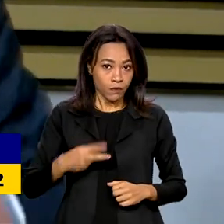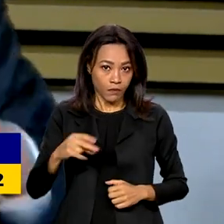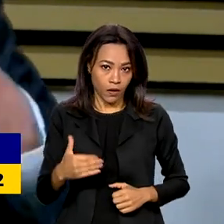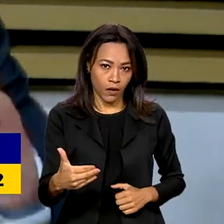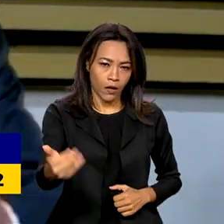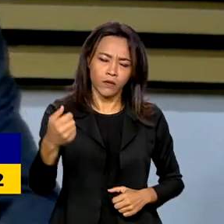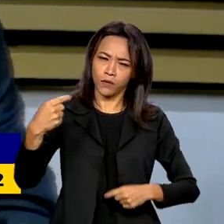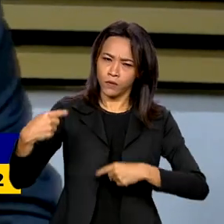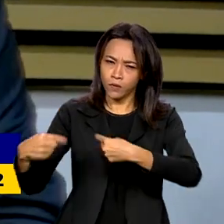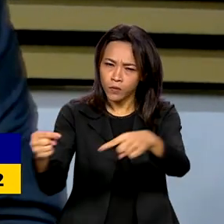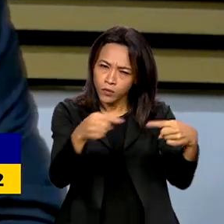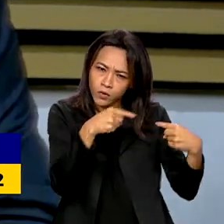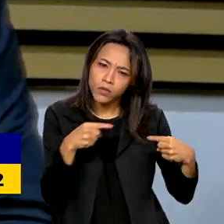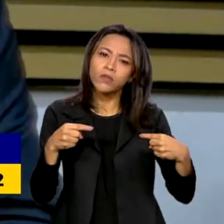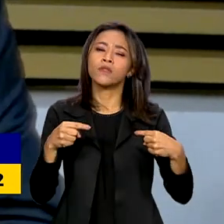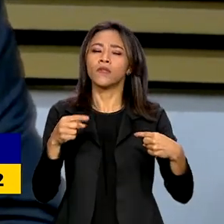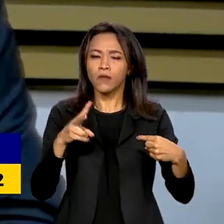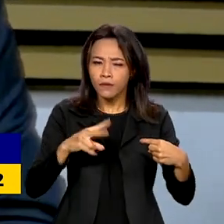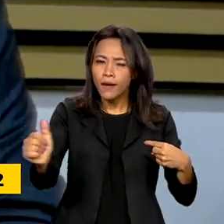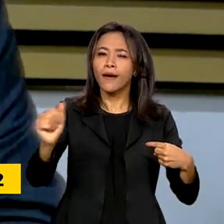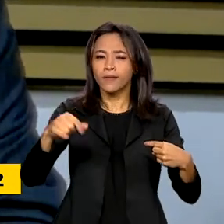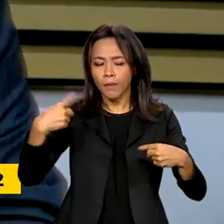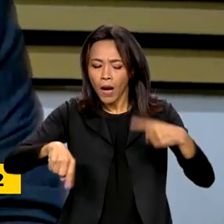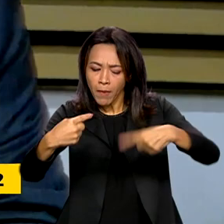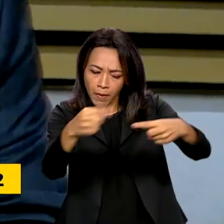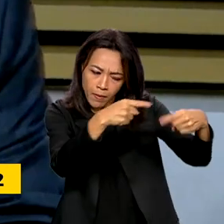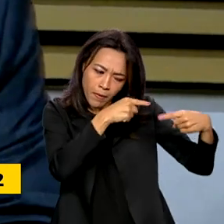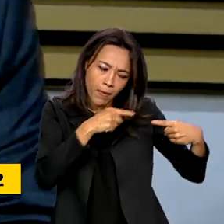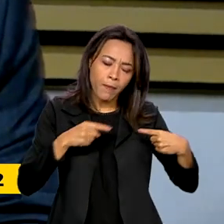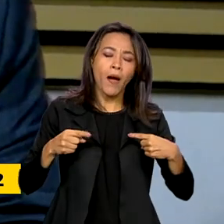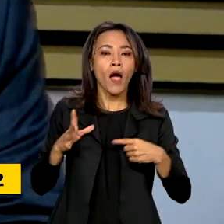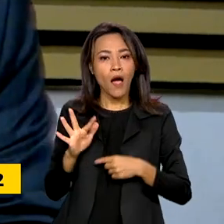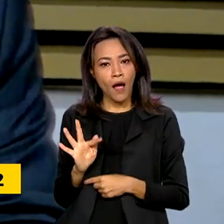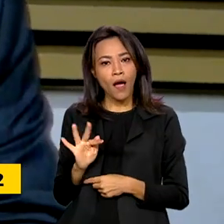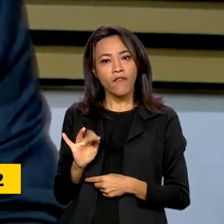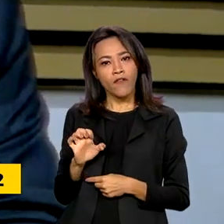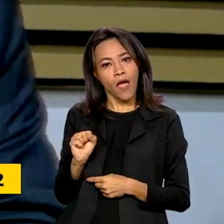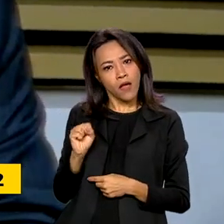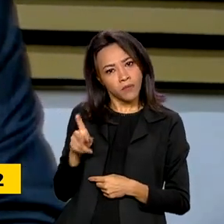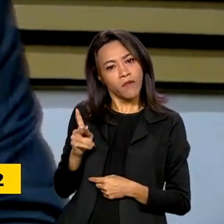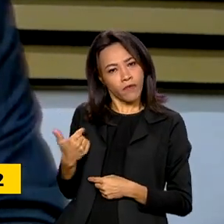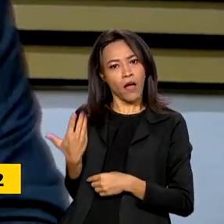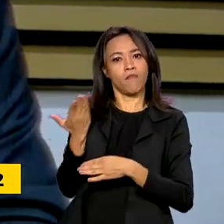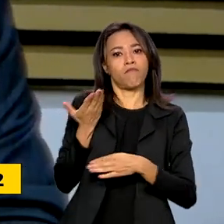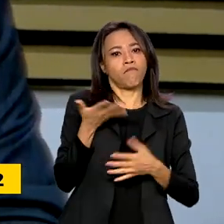discutir vai estar em processo interno discussão acelerada vai participar do Conselho de política industrial